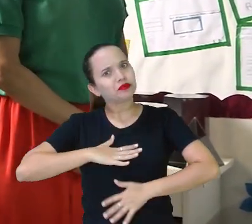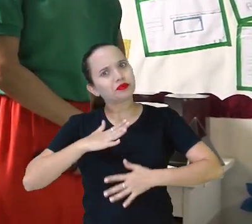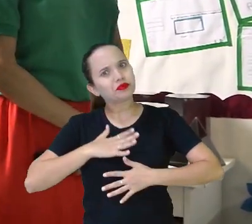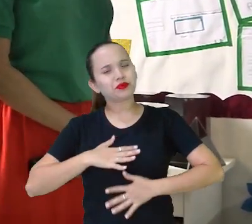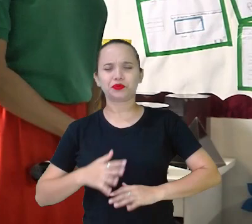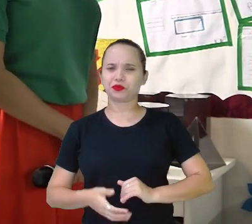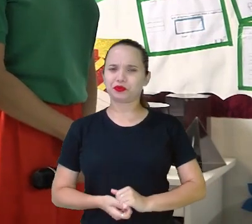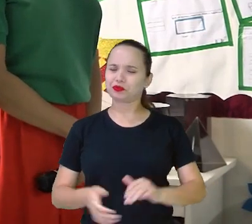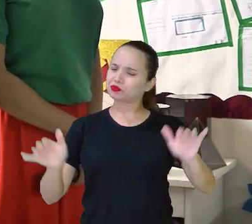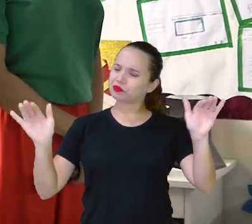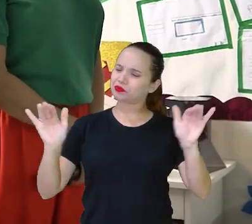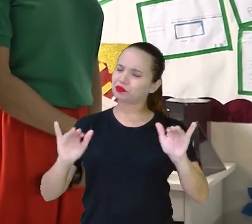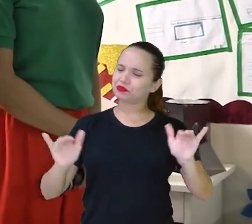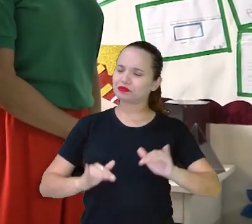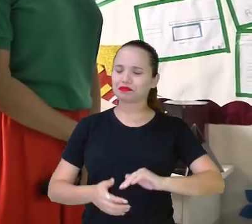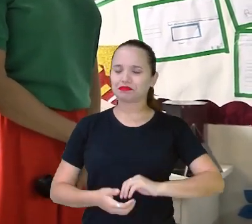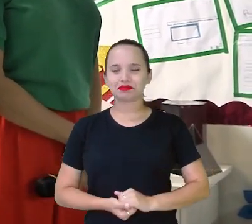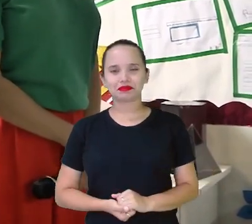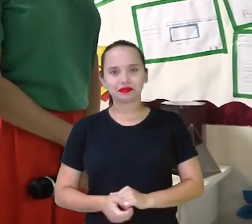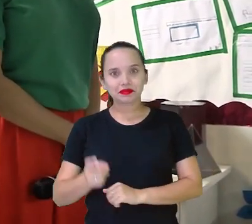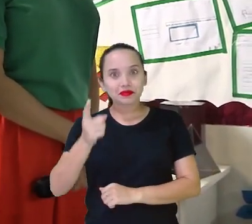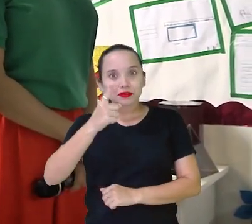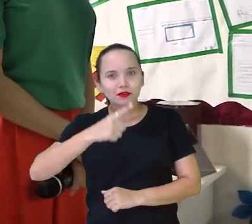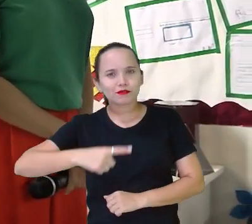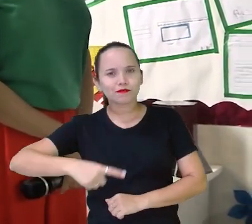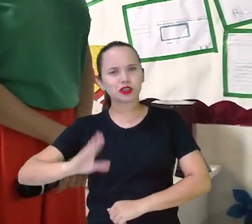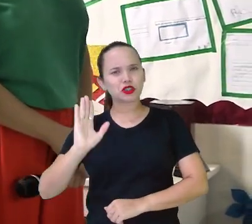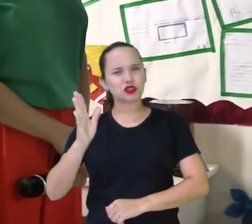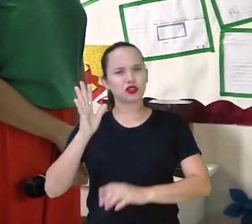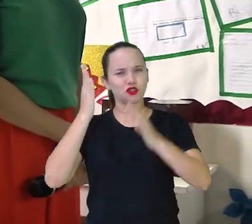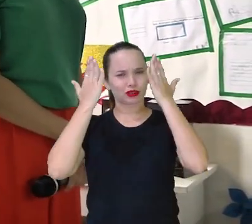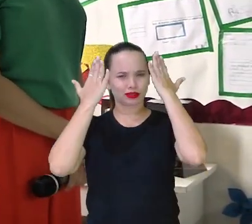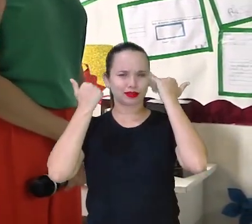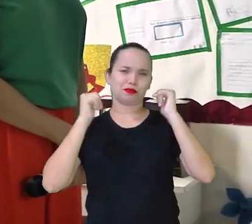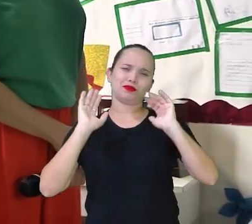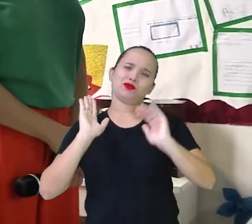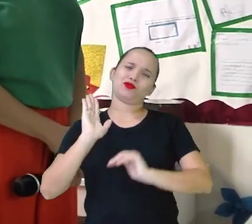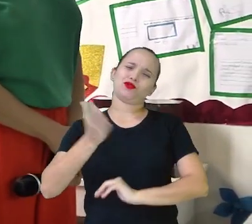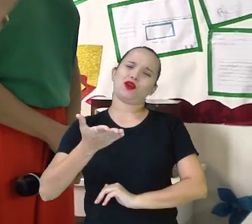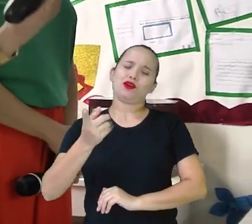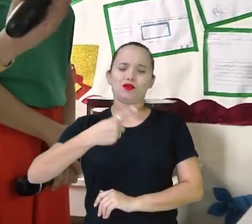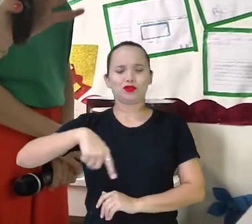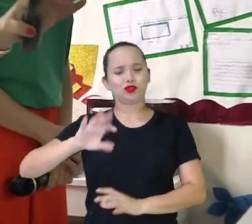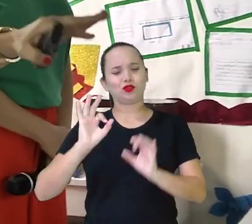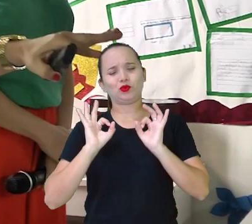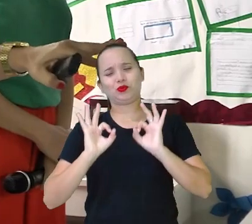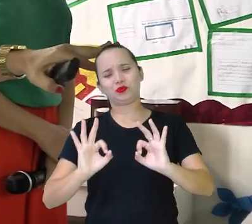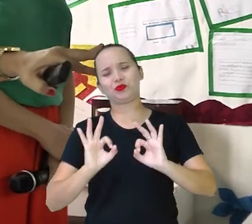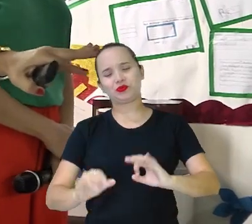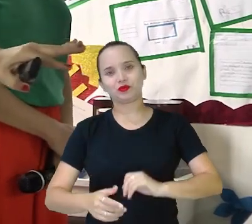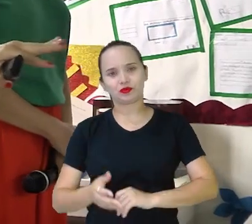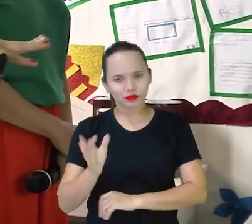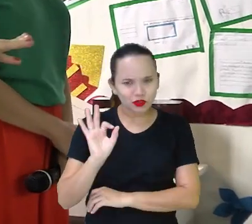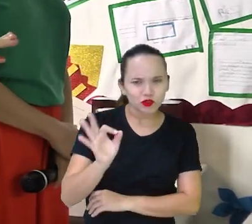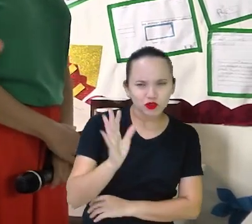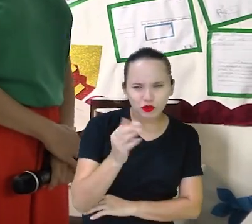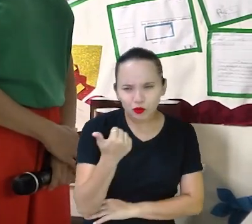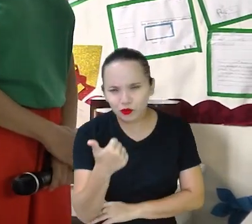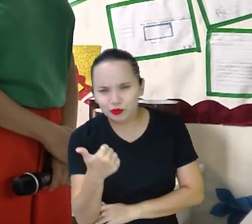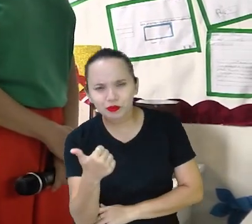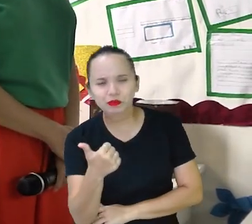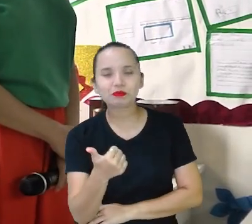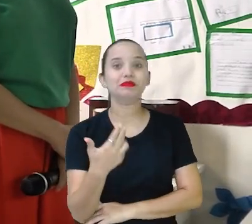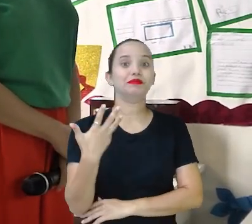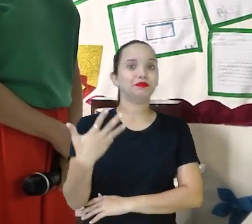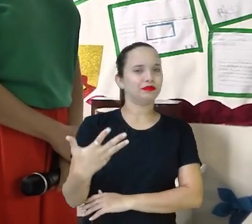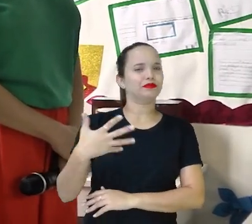Fiquem tranquilos. Vocês estão preparados. Vocês estão prontos e prontas. Estão prontos, né?